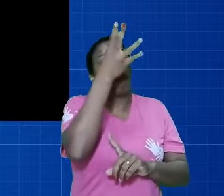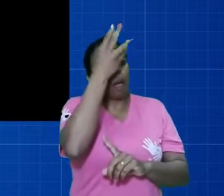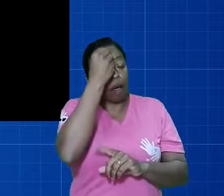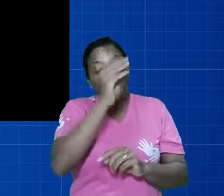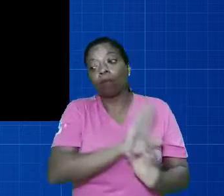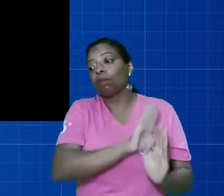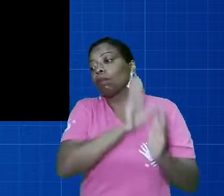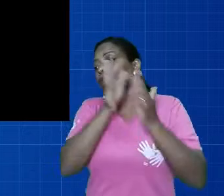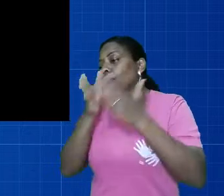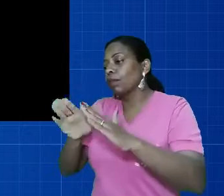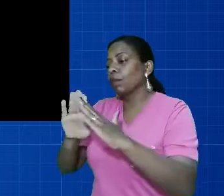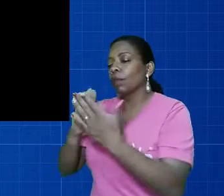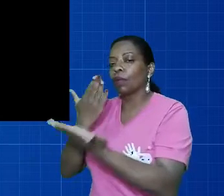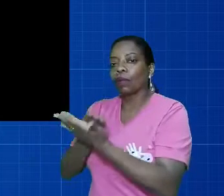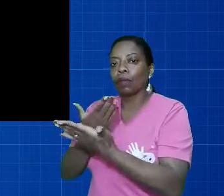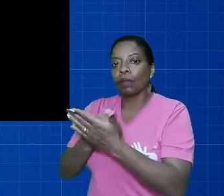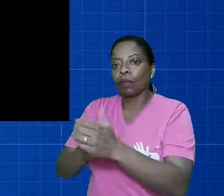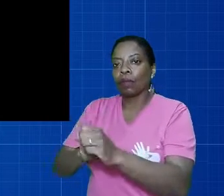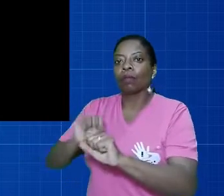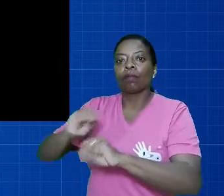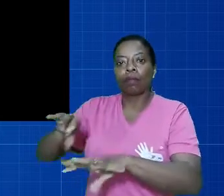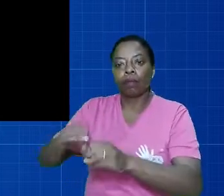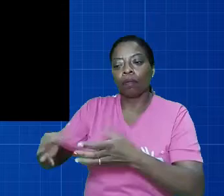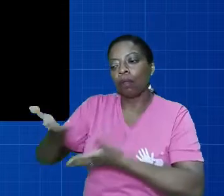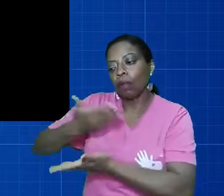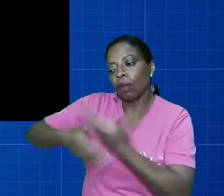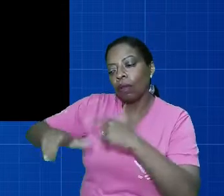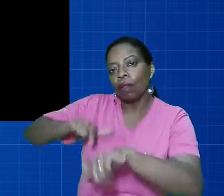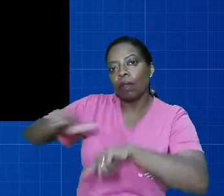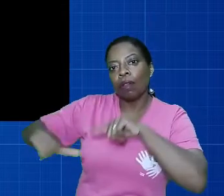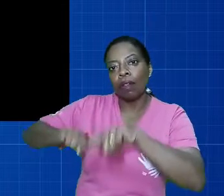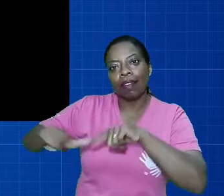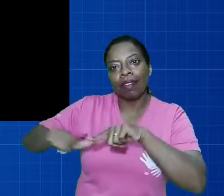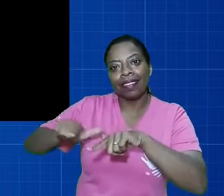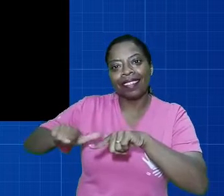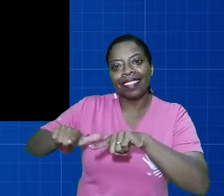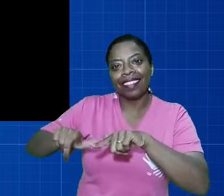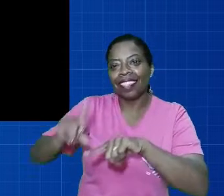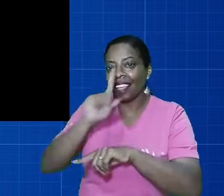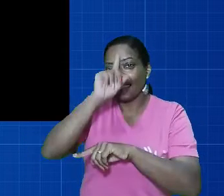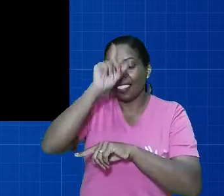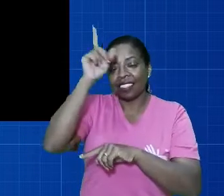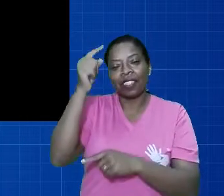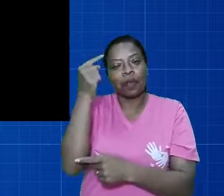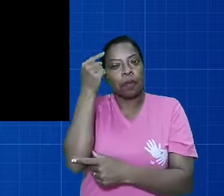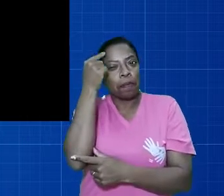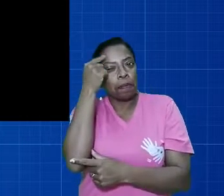Então, essa ideia de você pensar nesses espaços